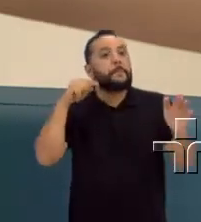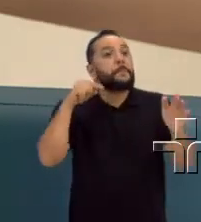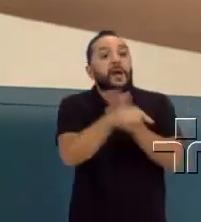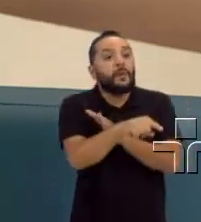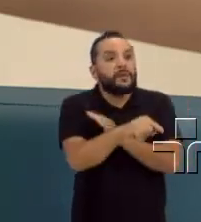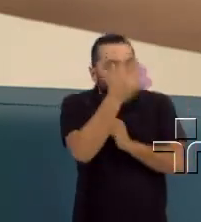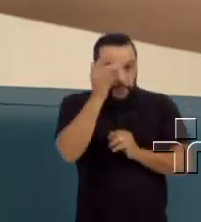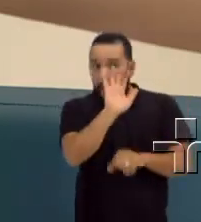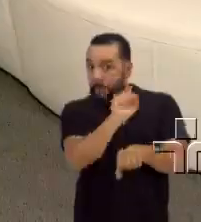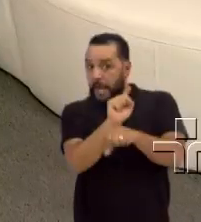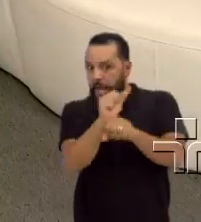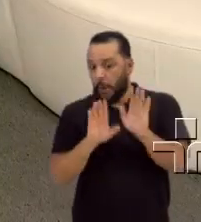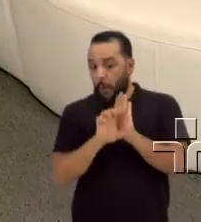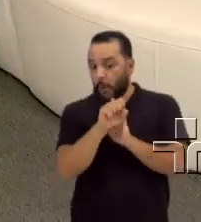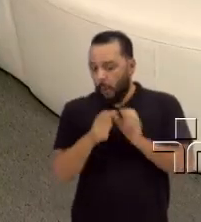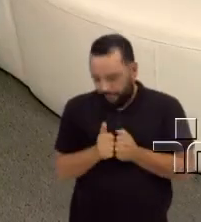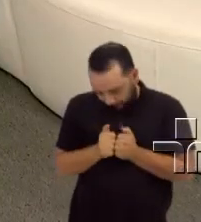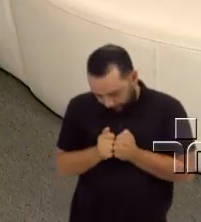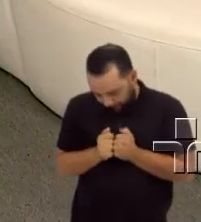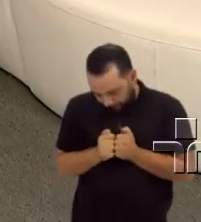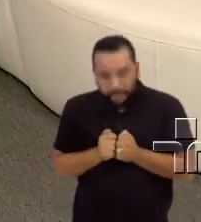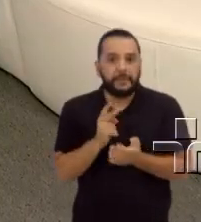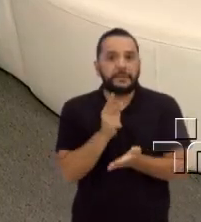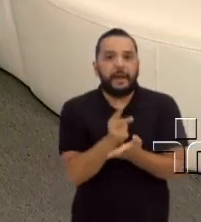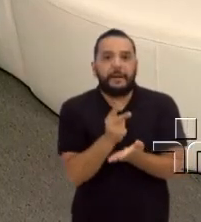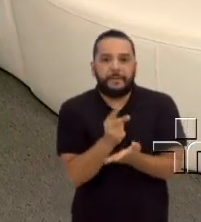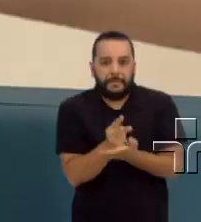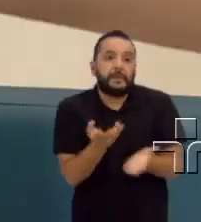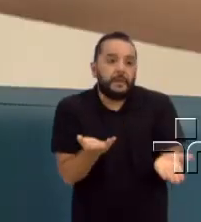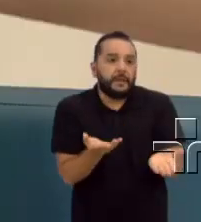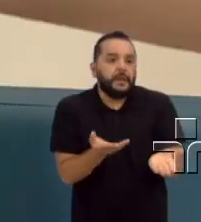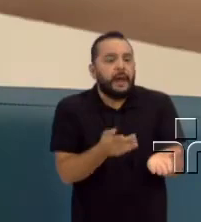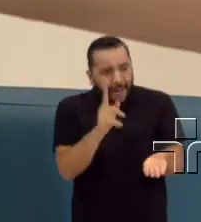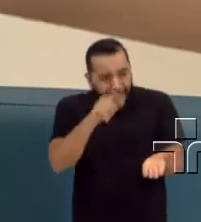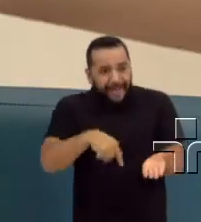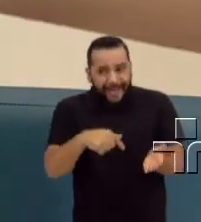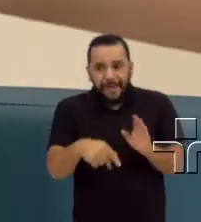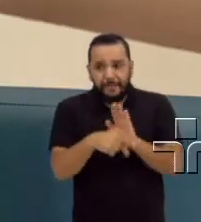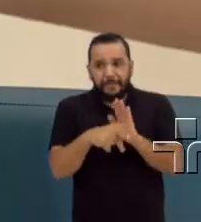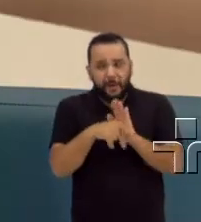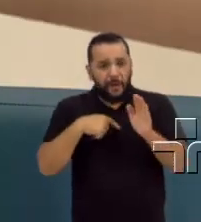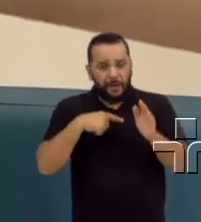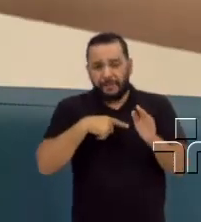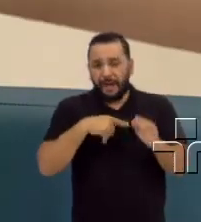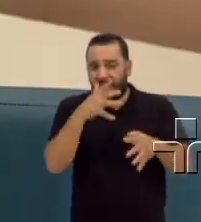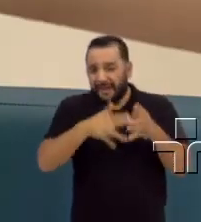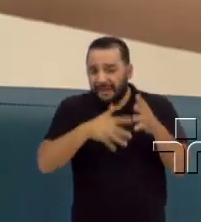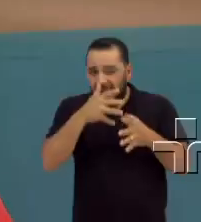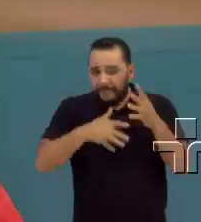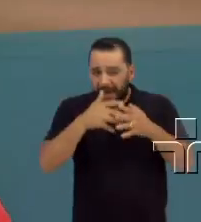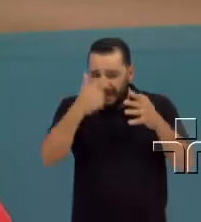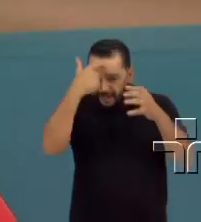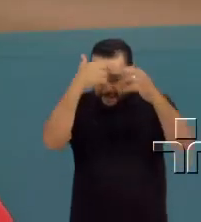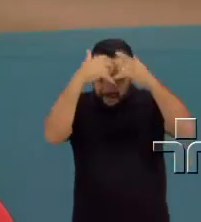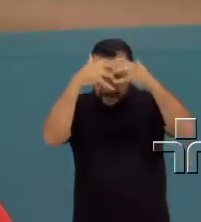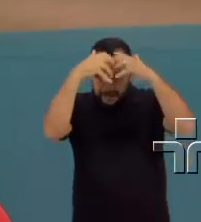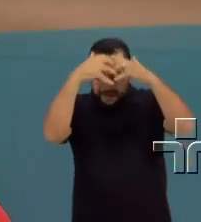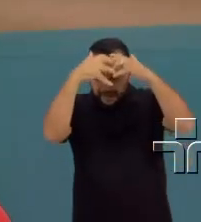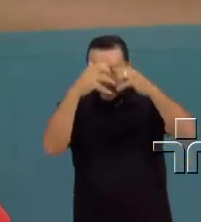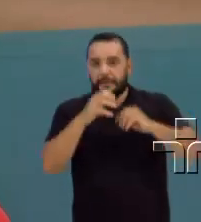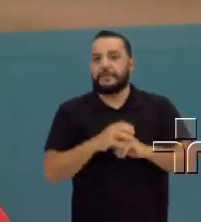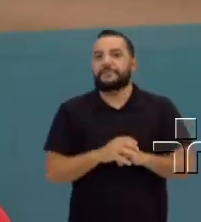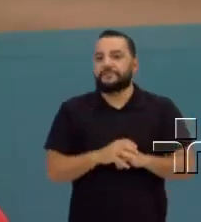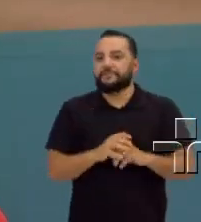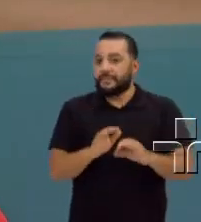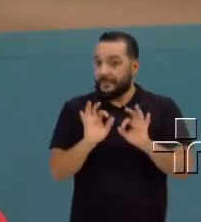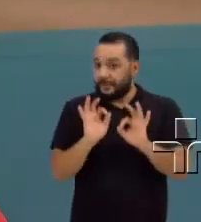procura no buscador da internet, né? Isso pode ter uma interferência até cerebral nessa geração? Olha, exatamente